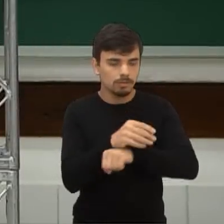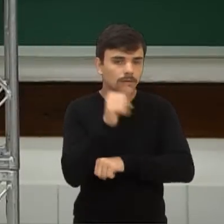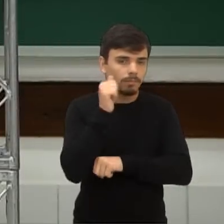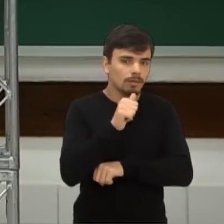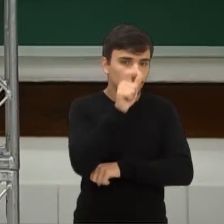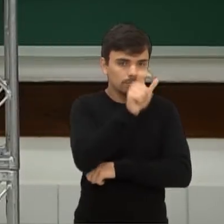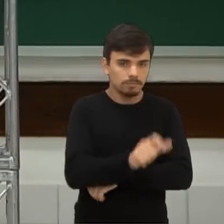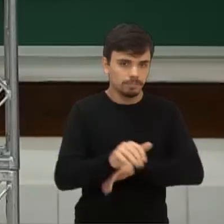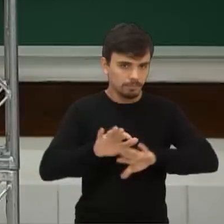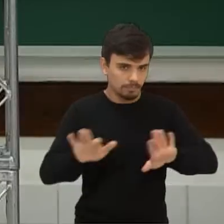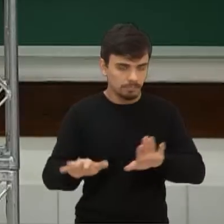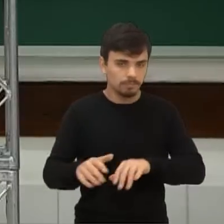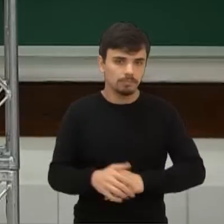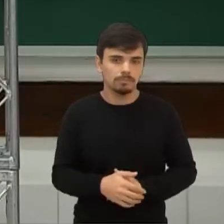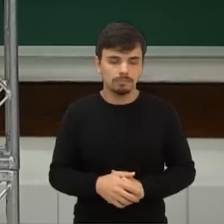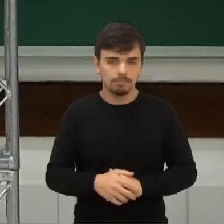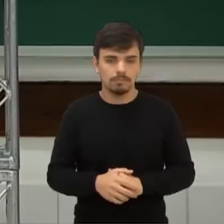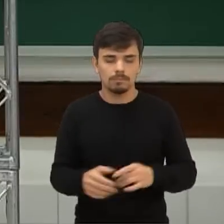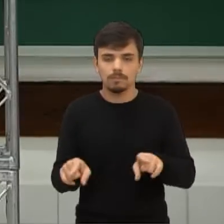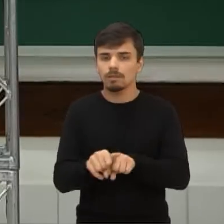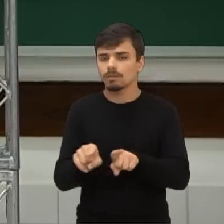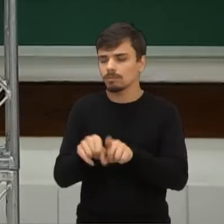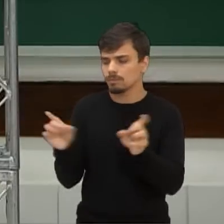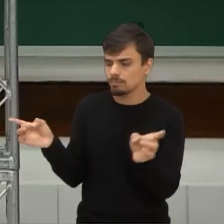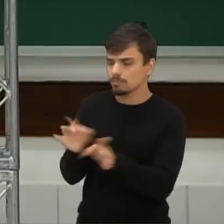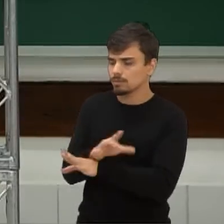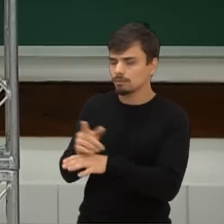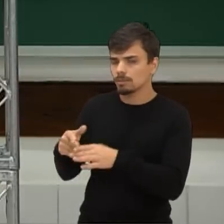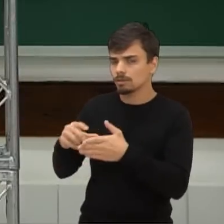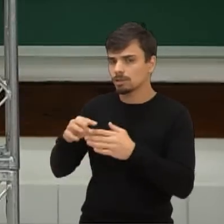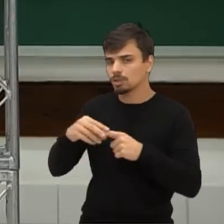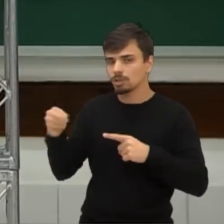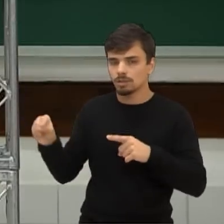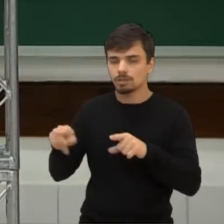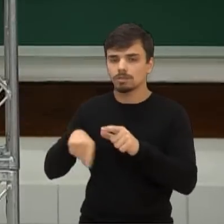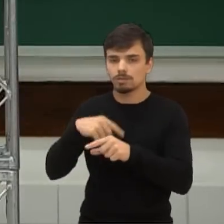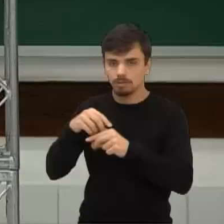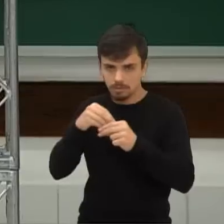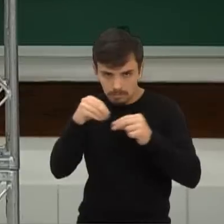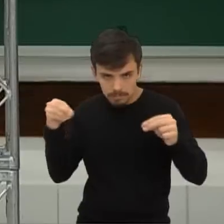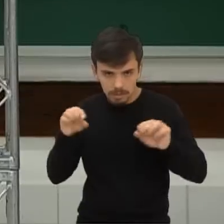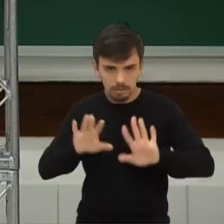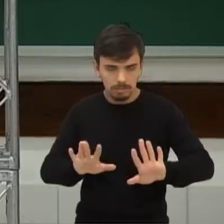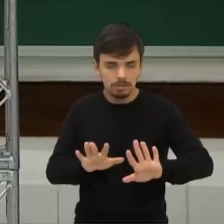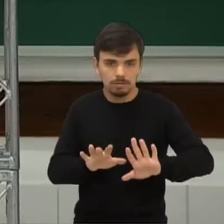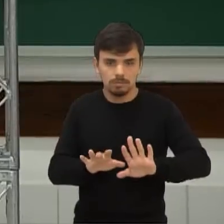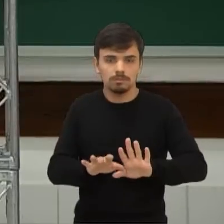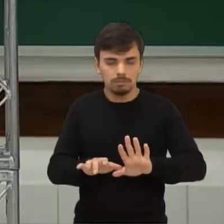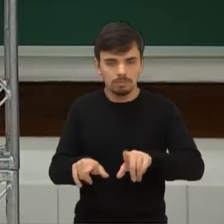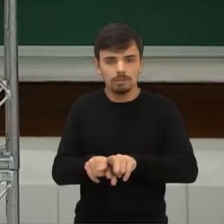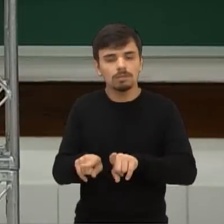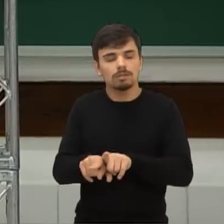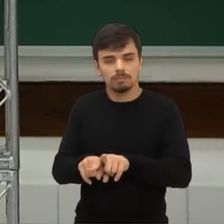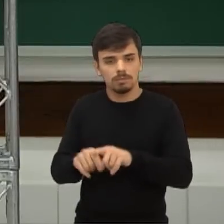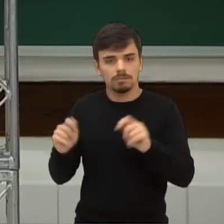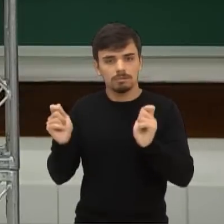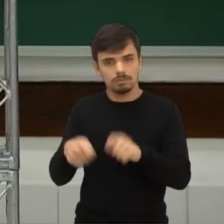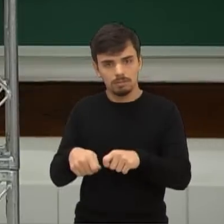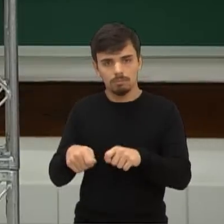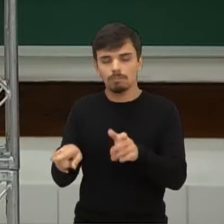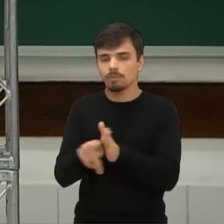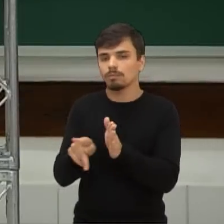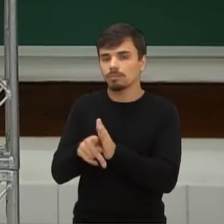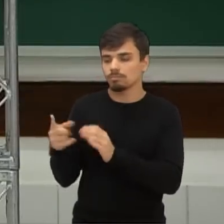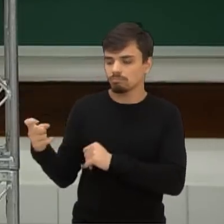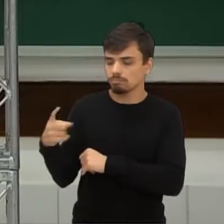feminino. Depois de utilizada, né? Deve ser retirada, amarrada, né? Feito um nó para que, né, o